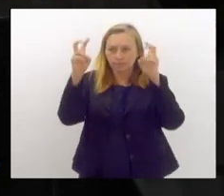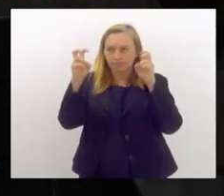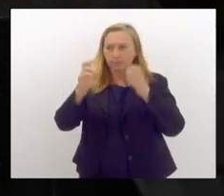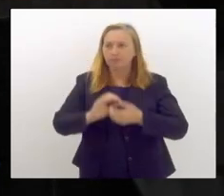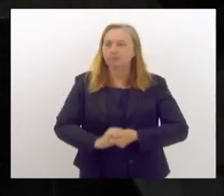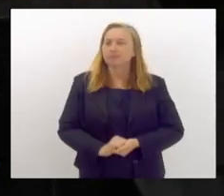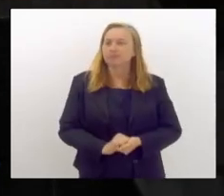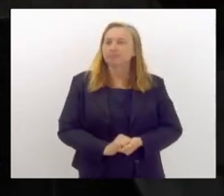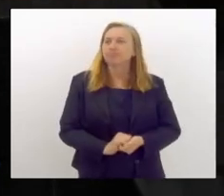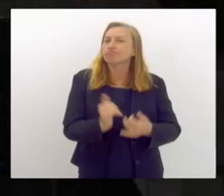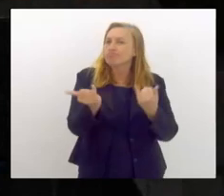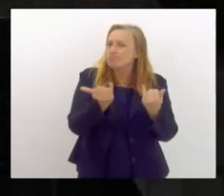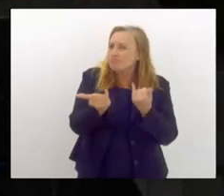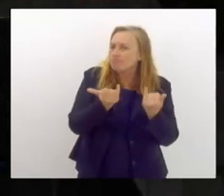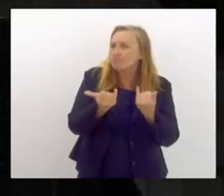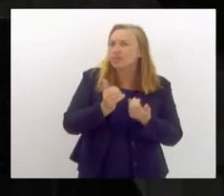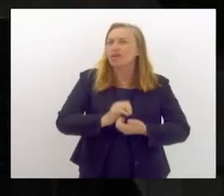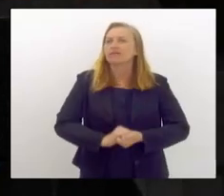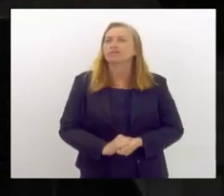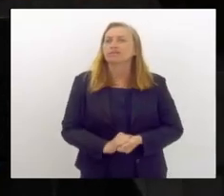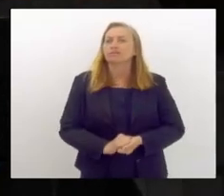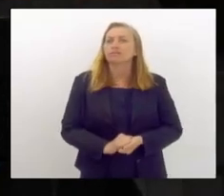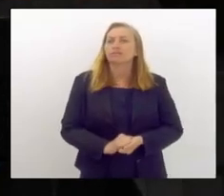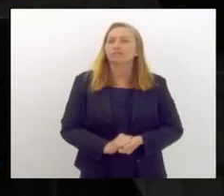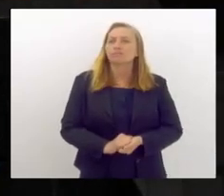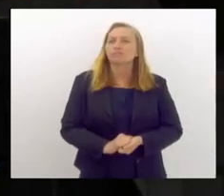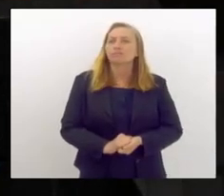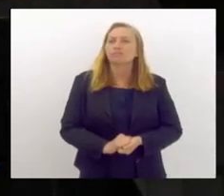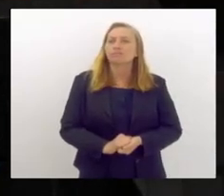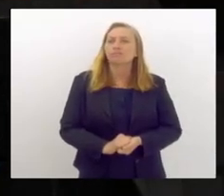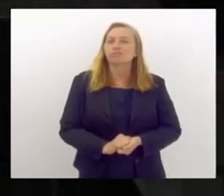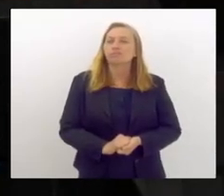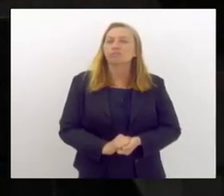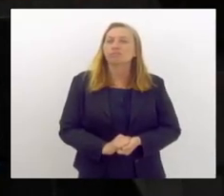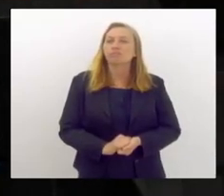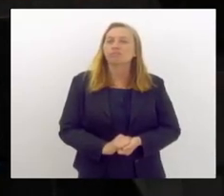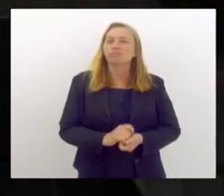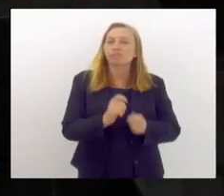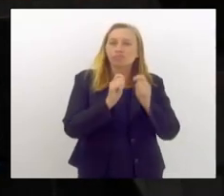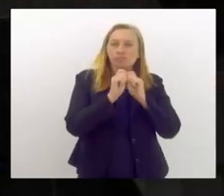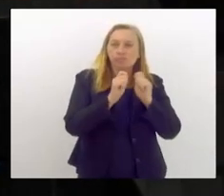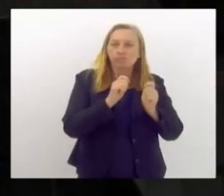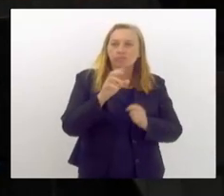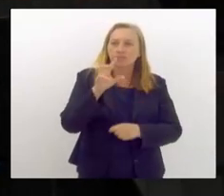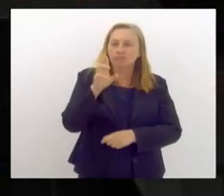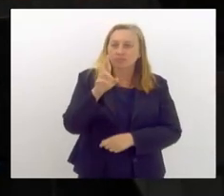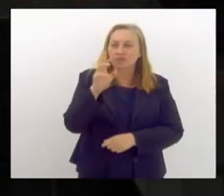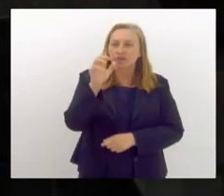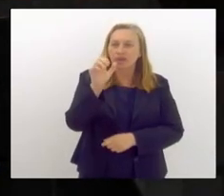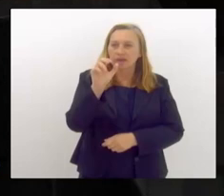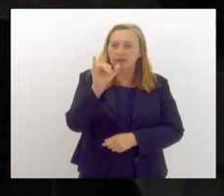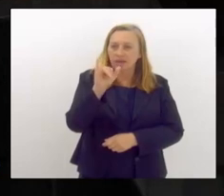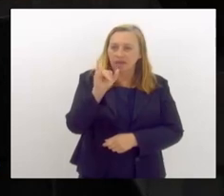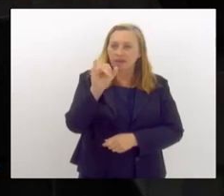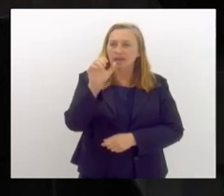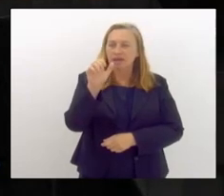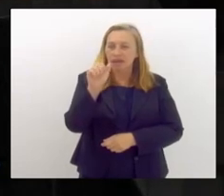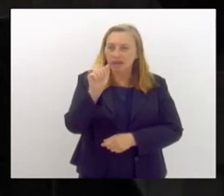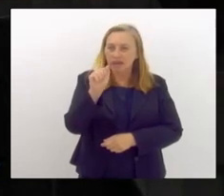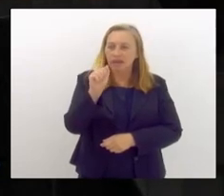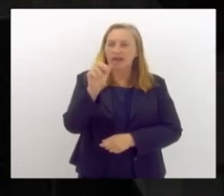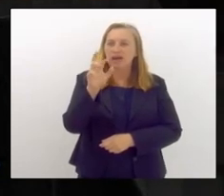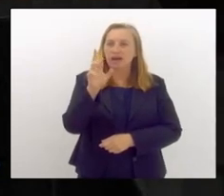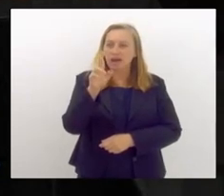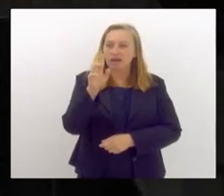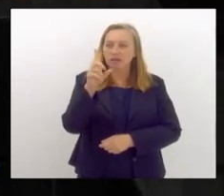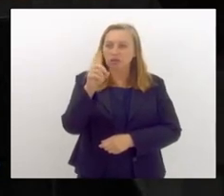E essas notícias são publicizadas pelo jornalista Ricardo Bruno, que Vossa Excelência, inclusive, deve